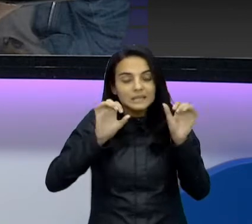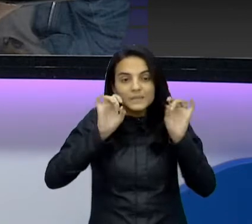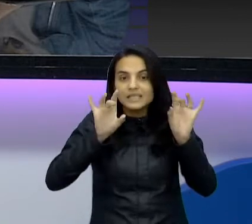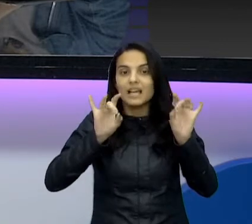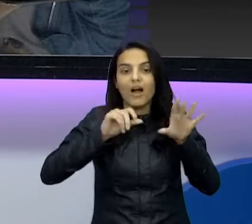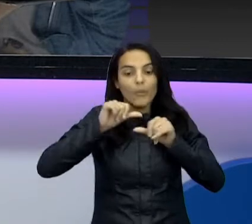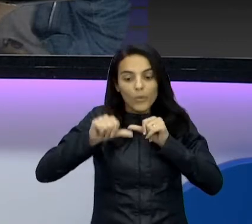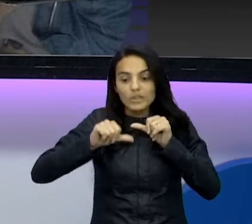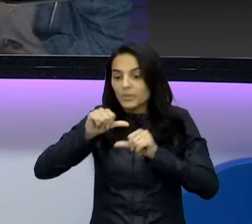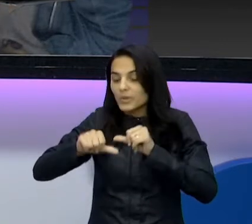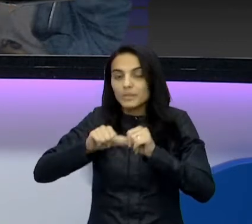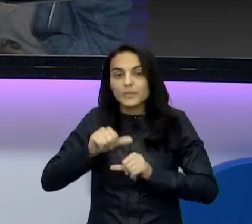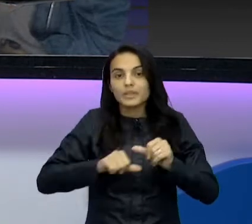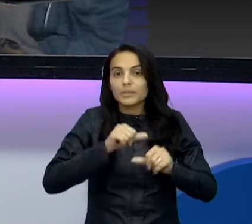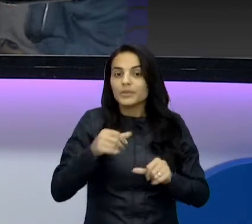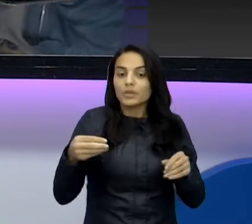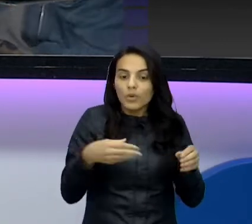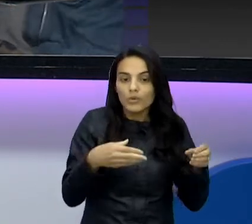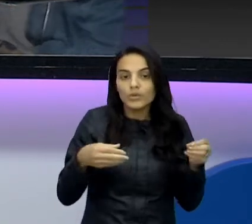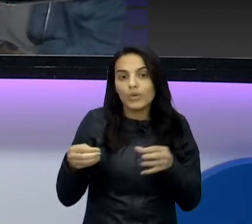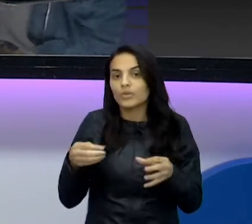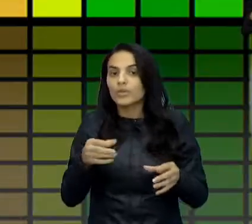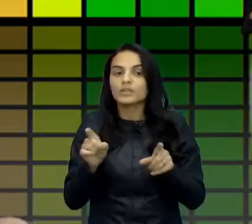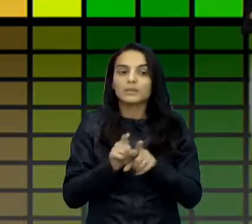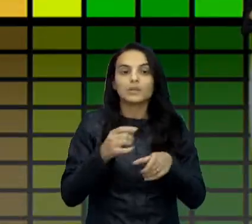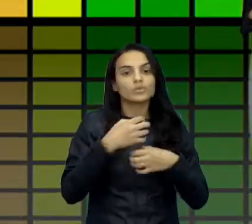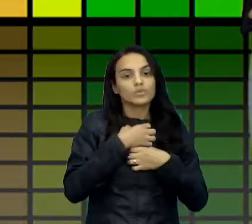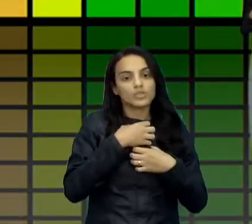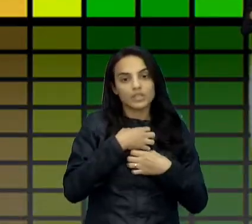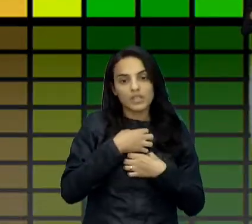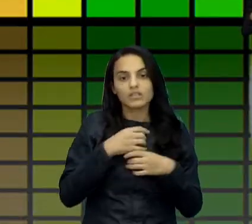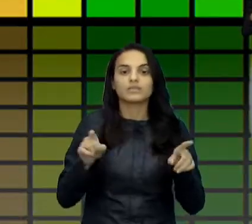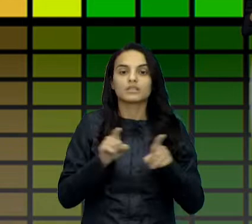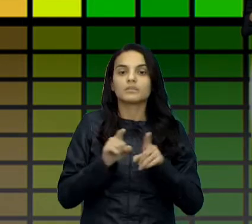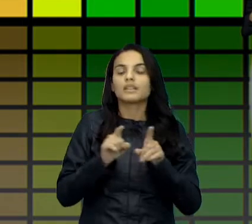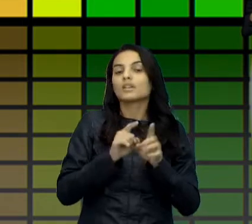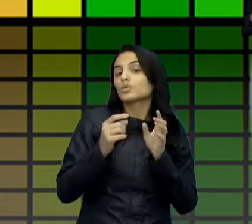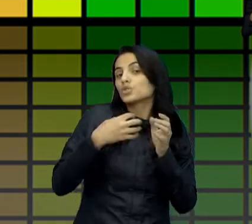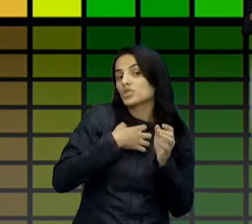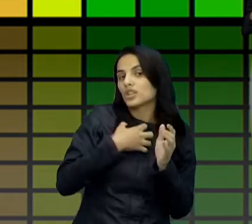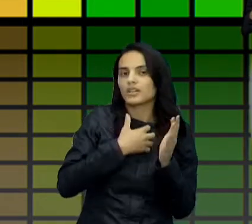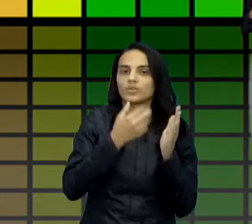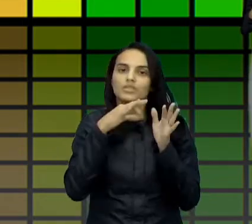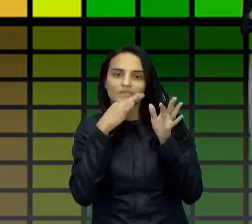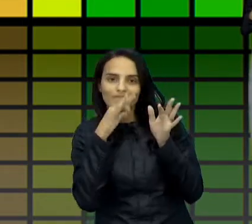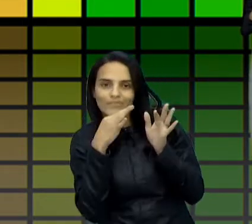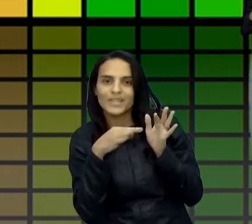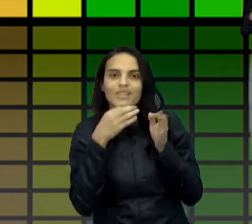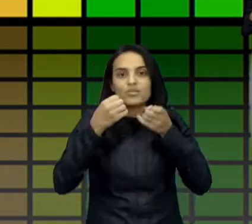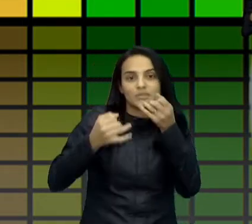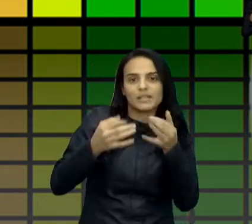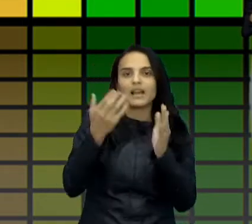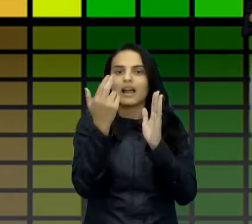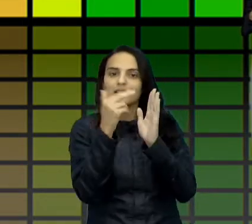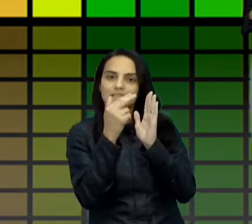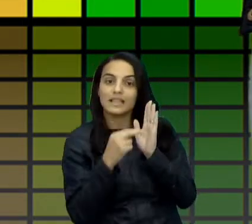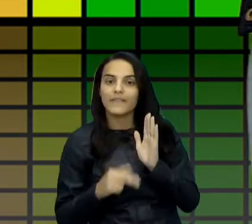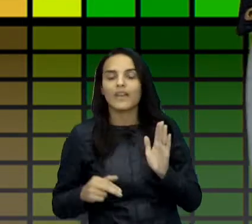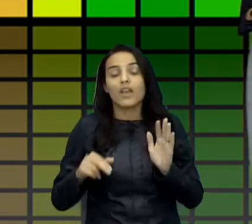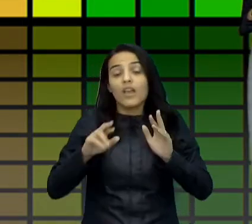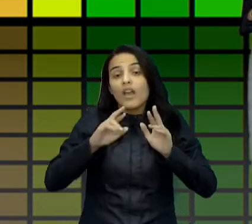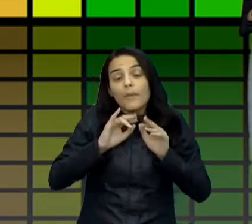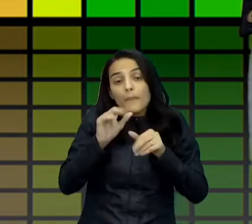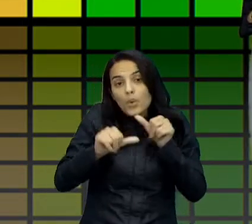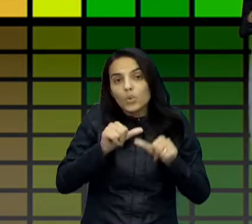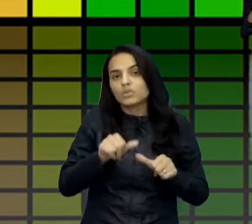as gerações vão mudando e também os comportamentos. Logo, a maneira de escrever, a oralidade também muda. Isso é muito importante.